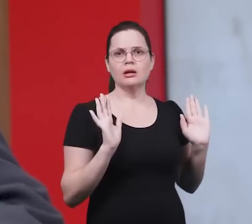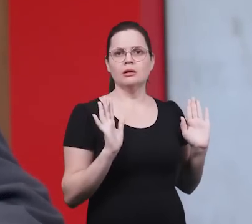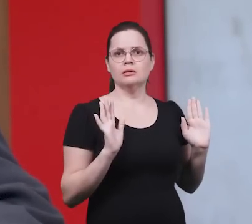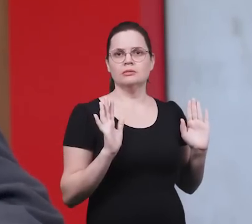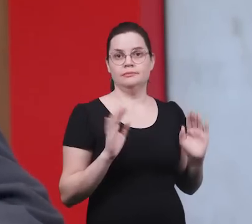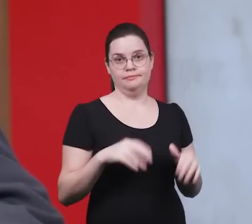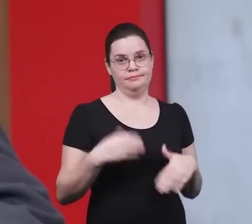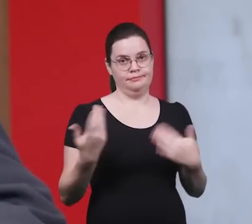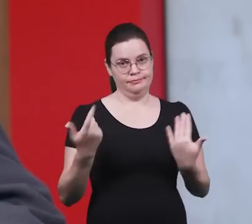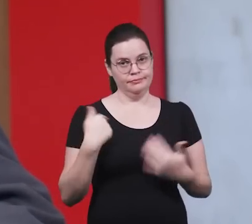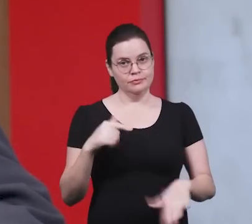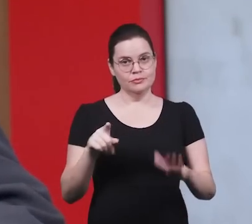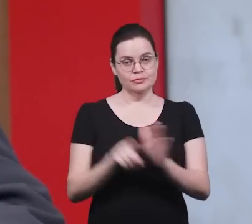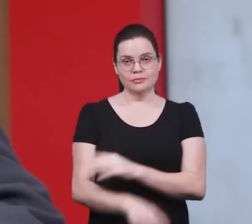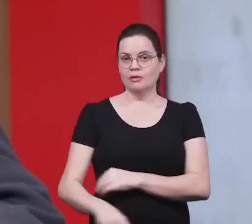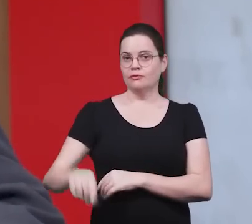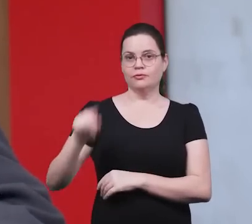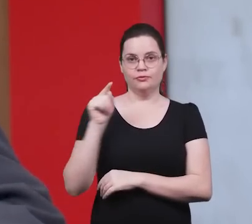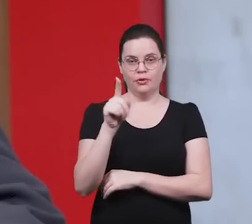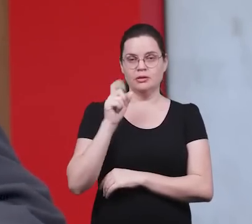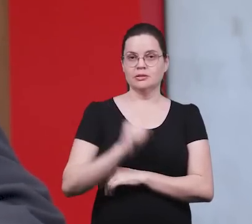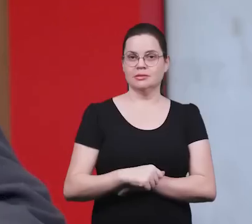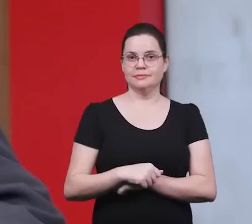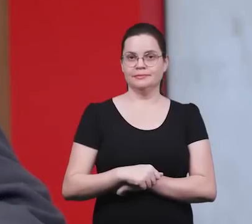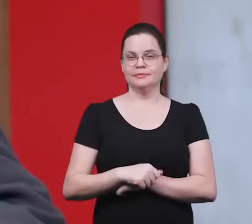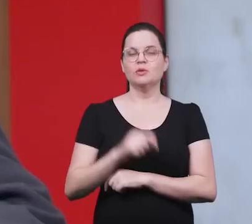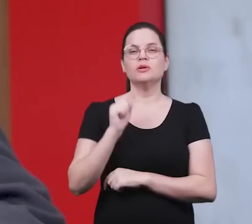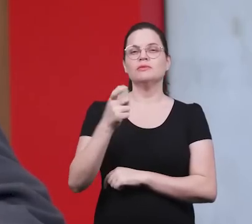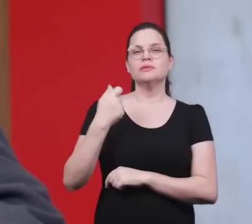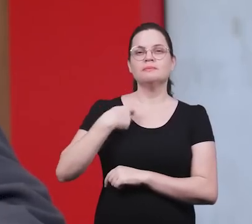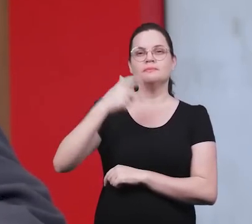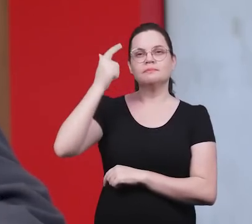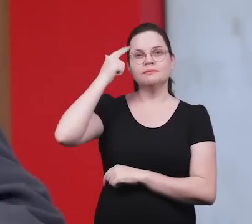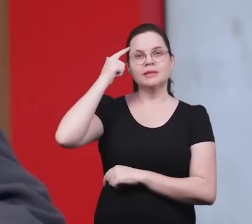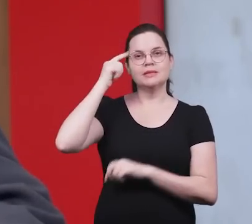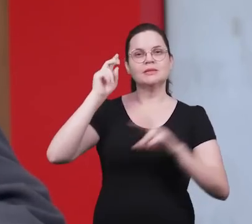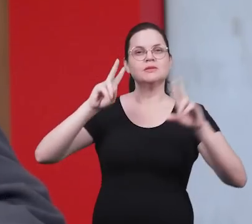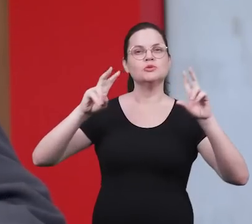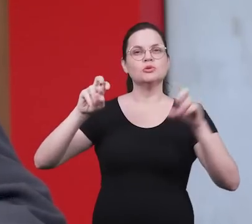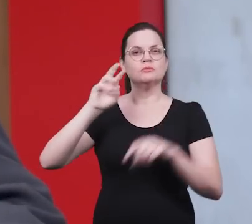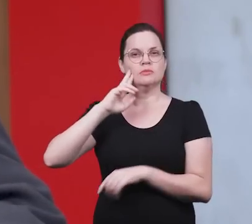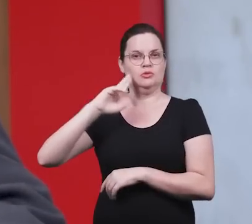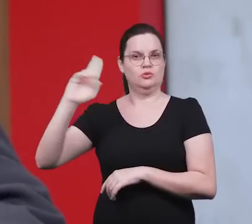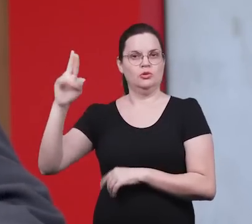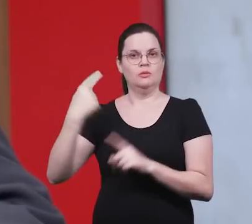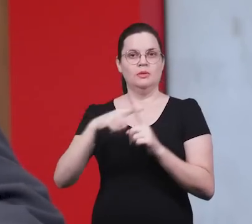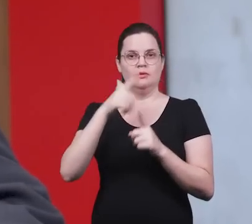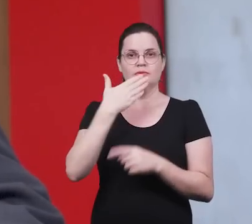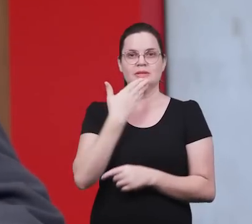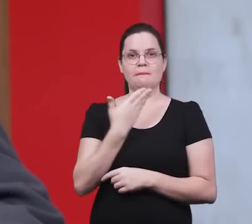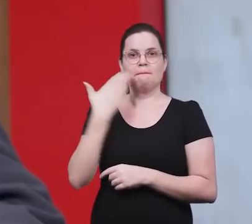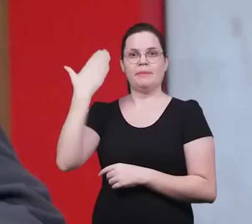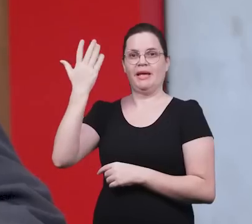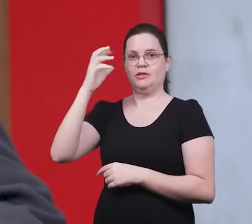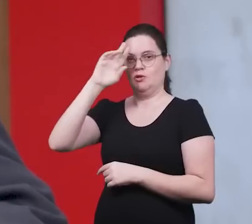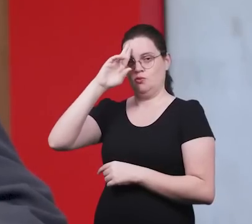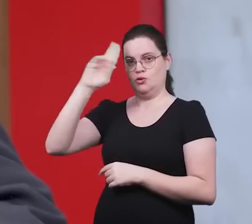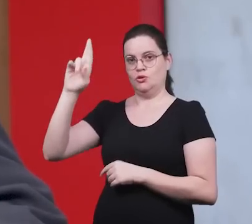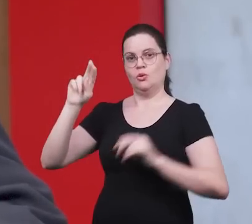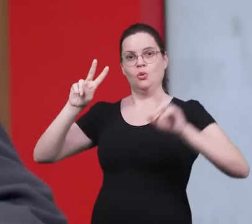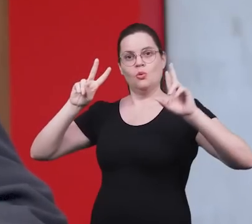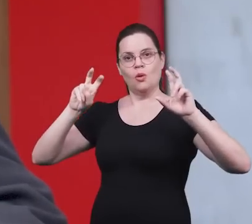seria a sua postura? O que você pensaria acerca do Senhor quando você está pedindo para Ele uma coisa que é